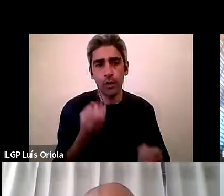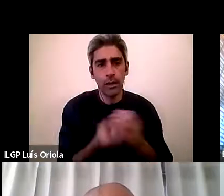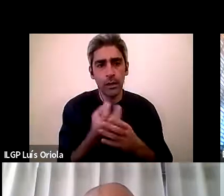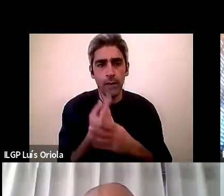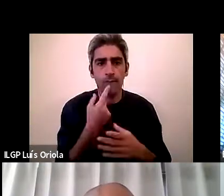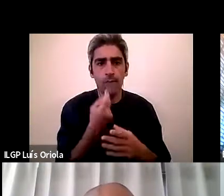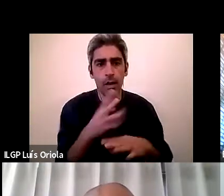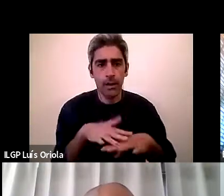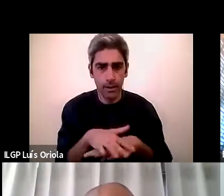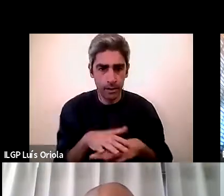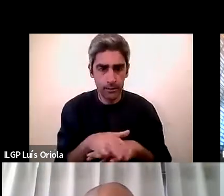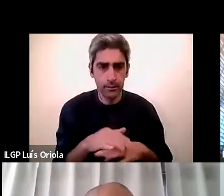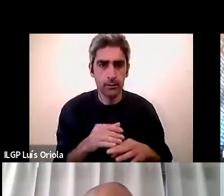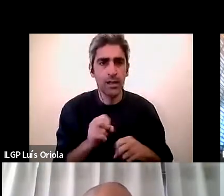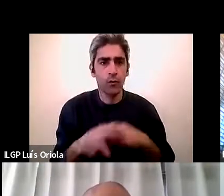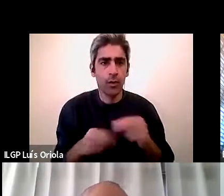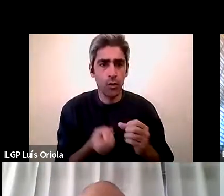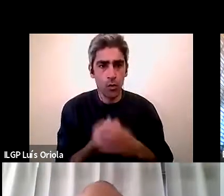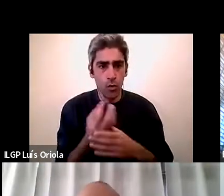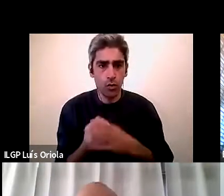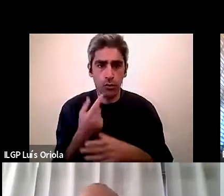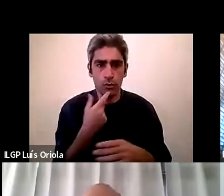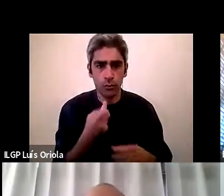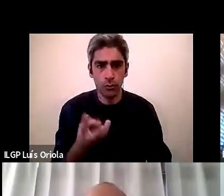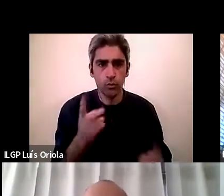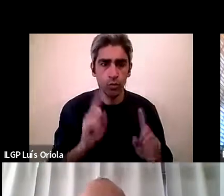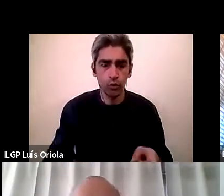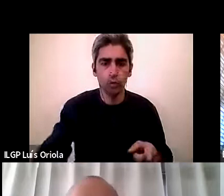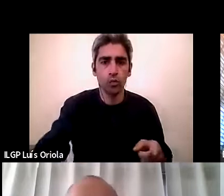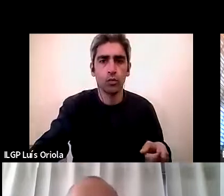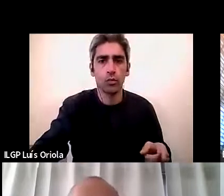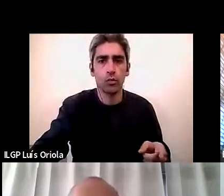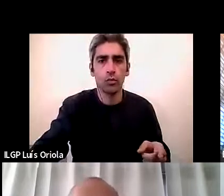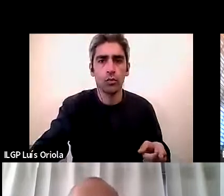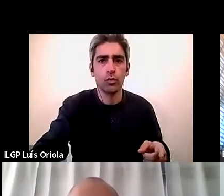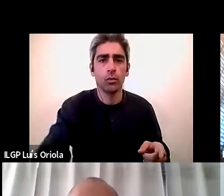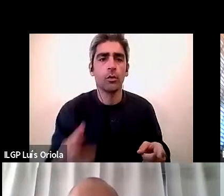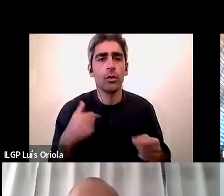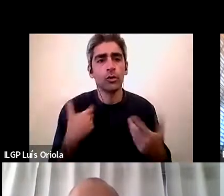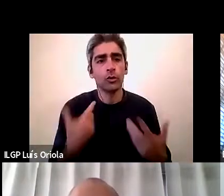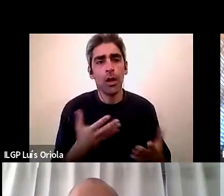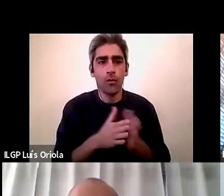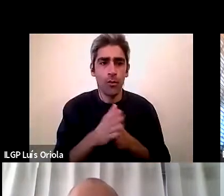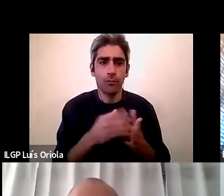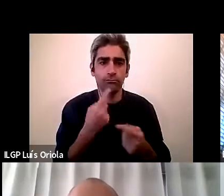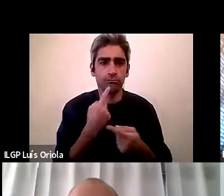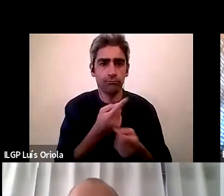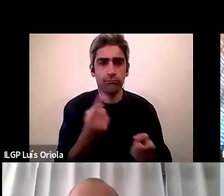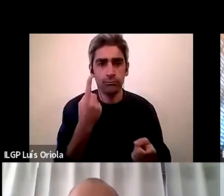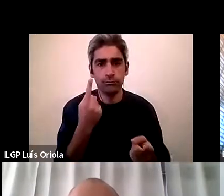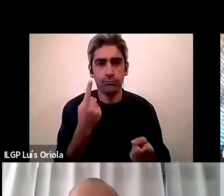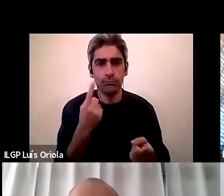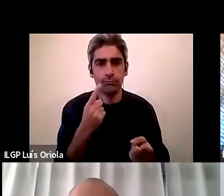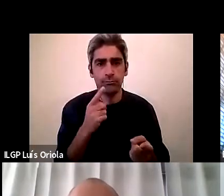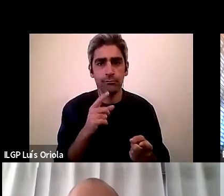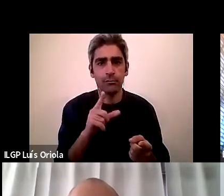elas a rede de inovadores, que iniciou, desde já dou já aqui, abro já uma via verde